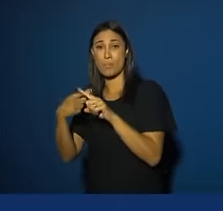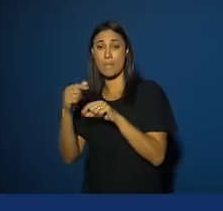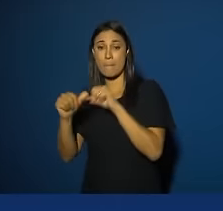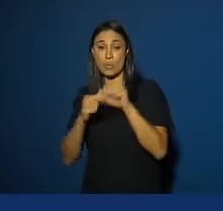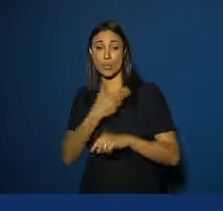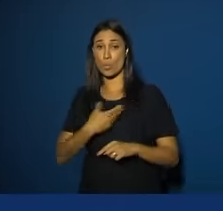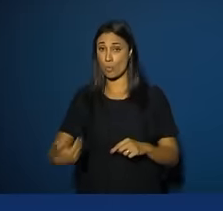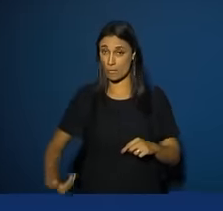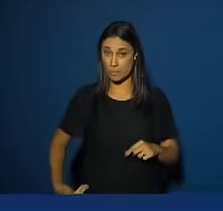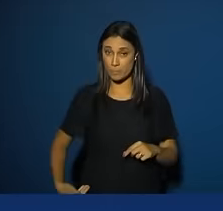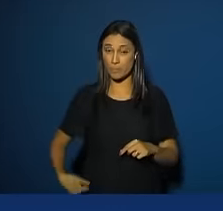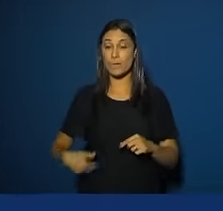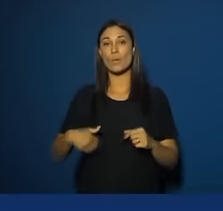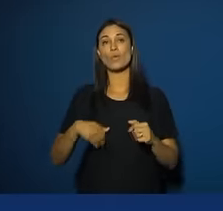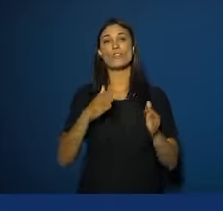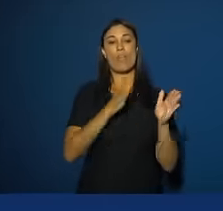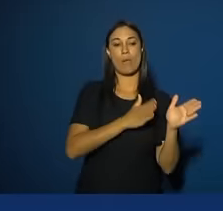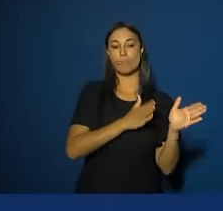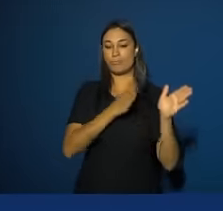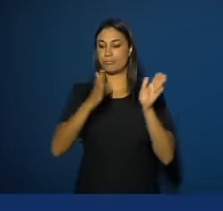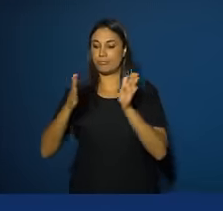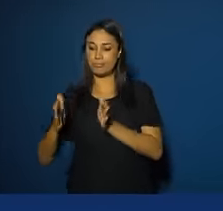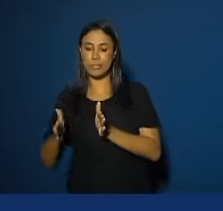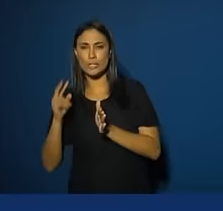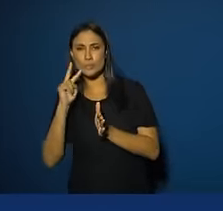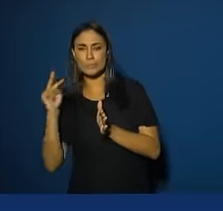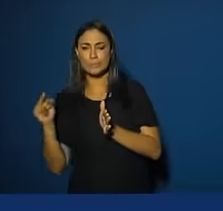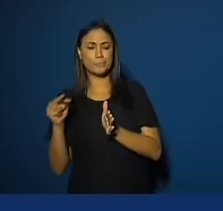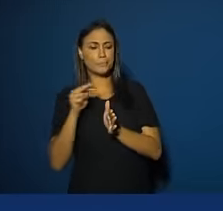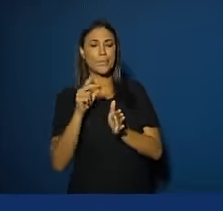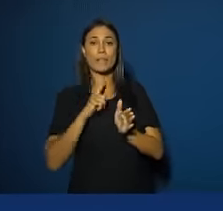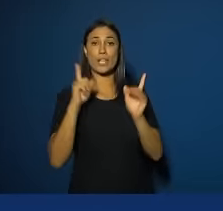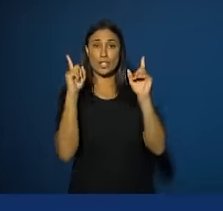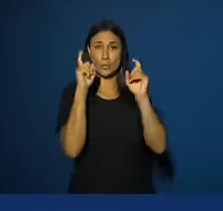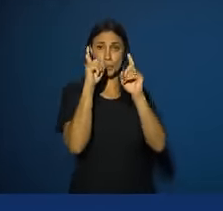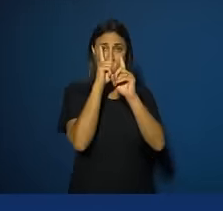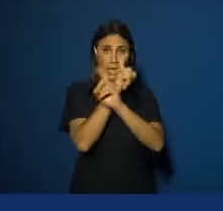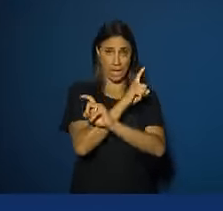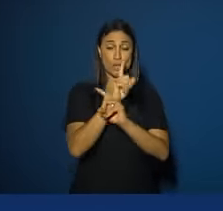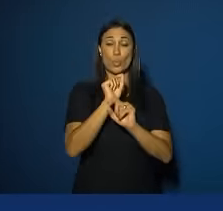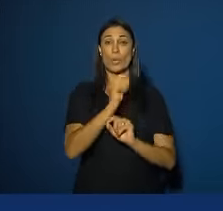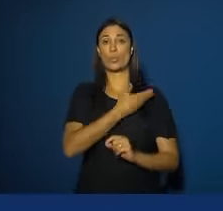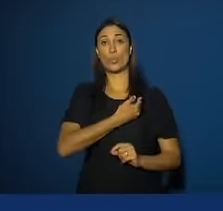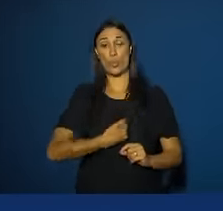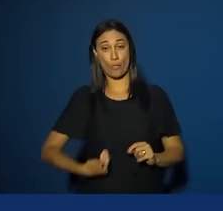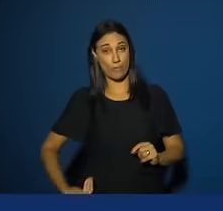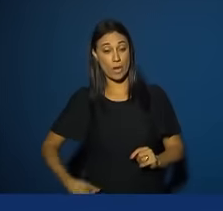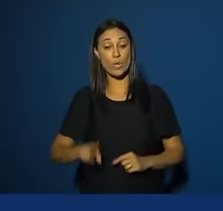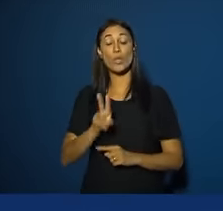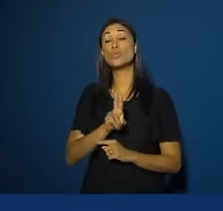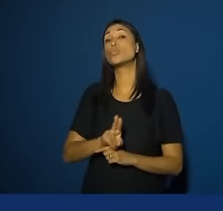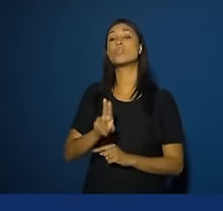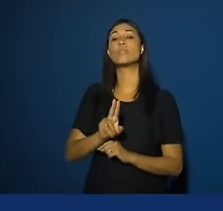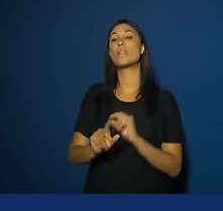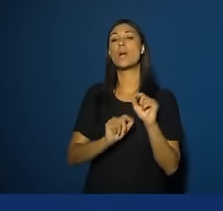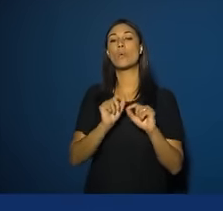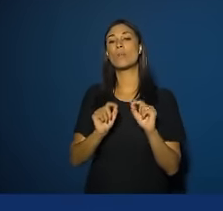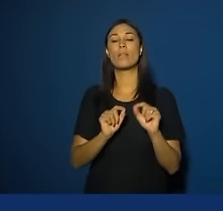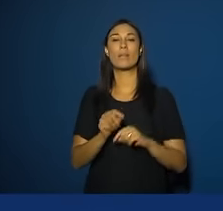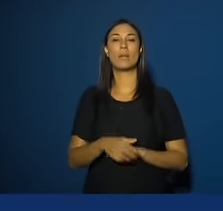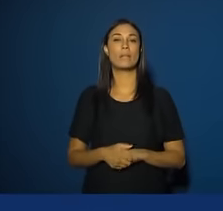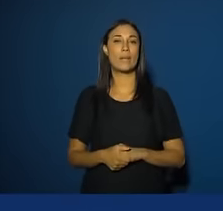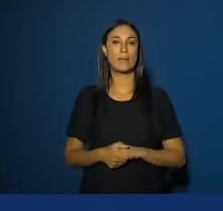governo de lá para cá a gente vê uma certa dificuldade do governo em utilizar isto que é um